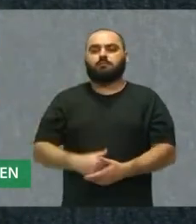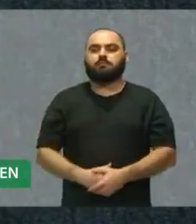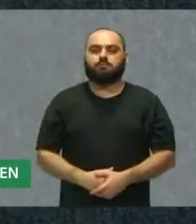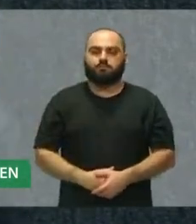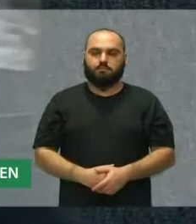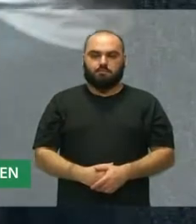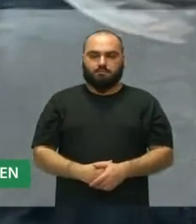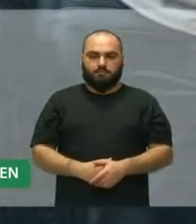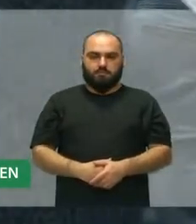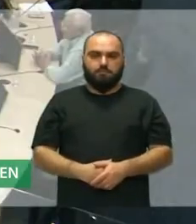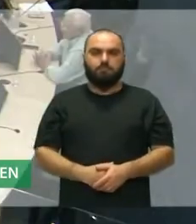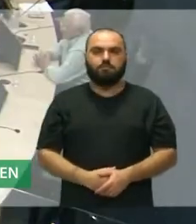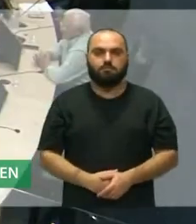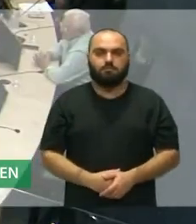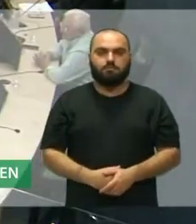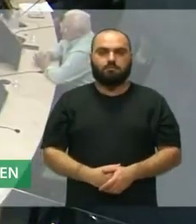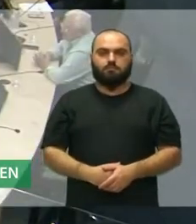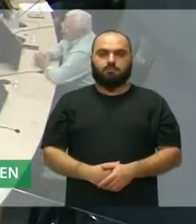Irmã?